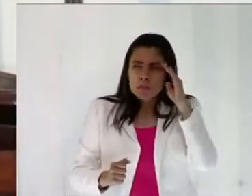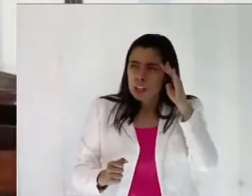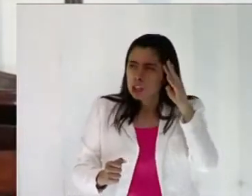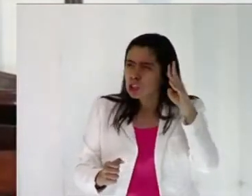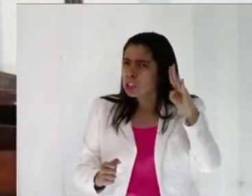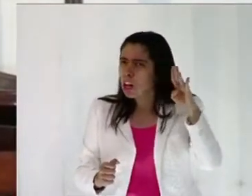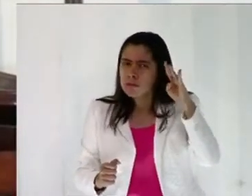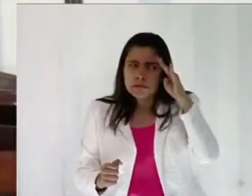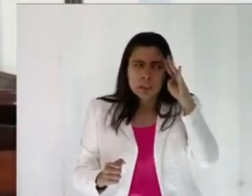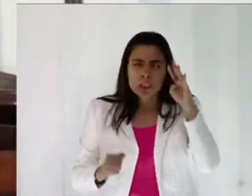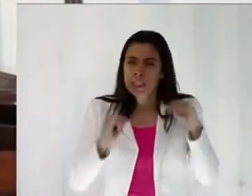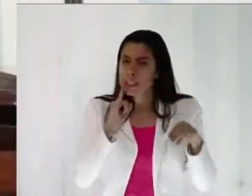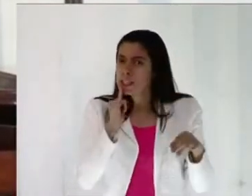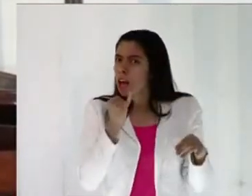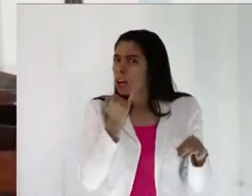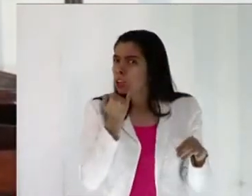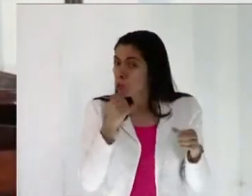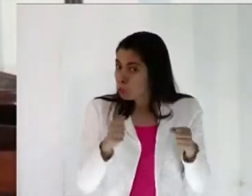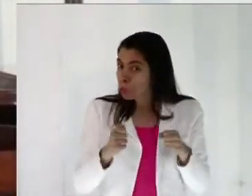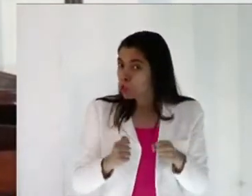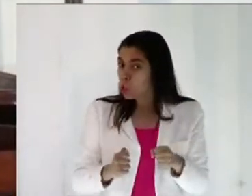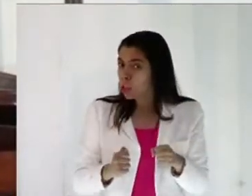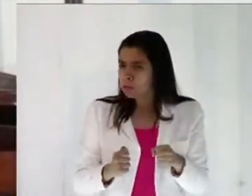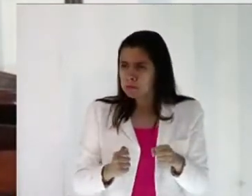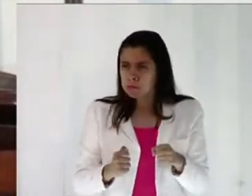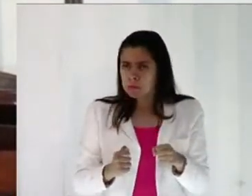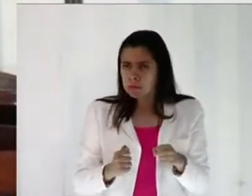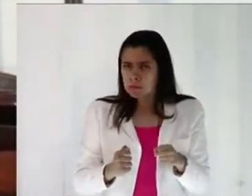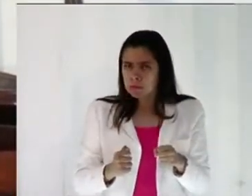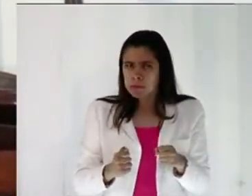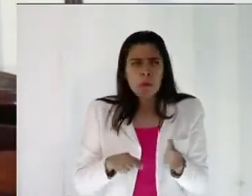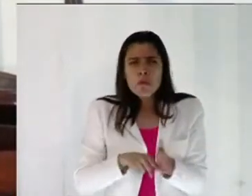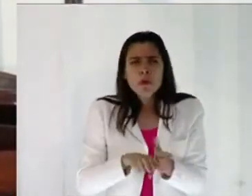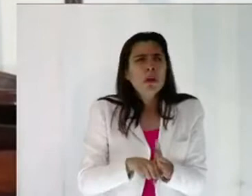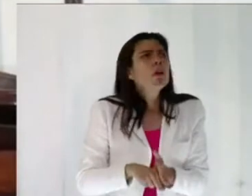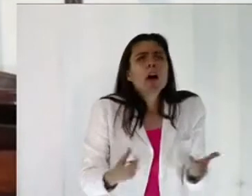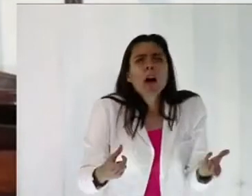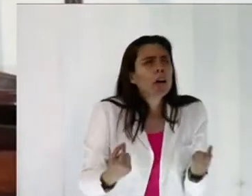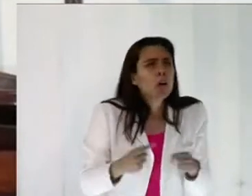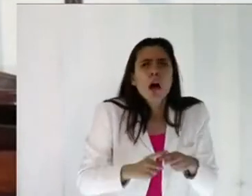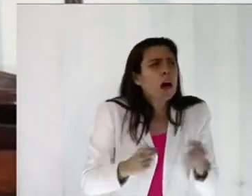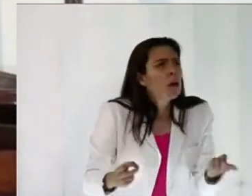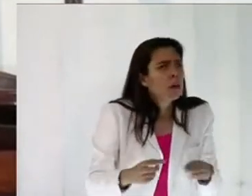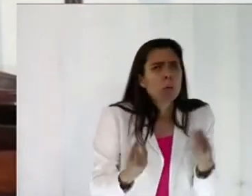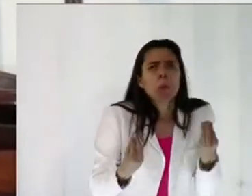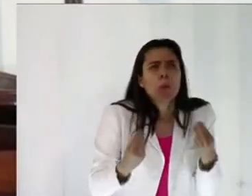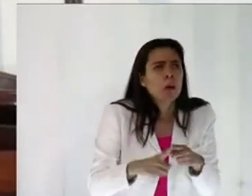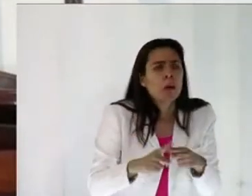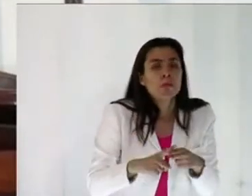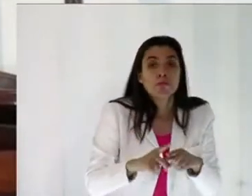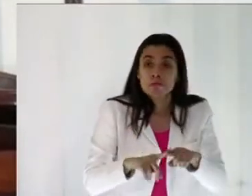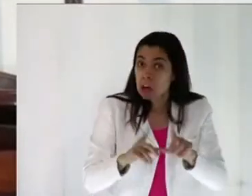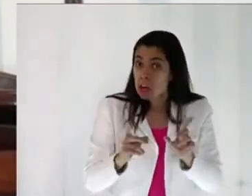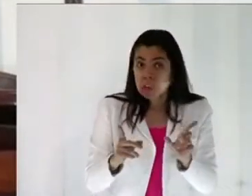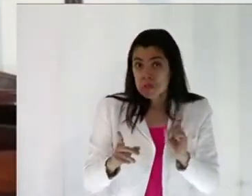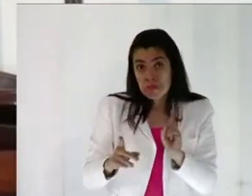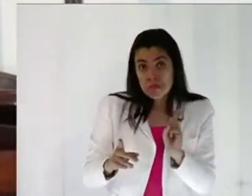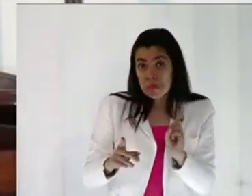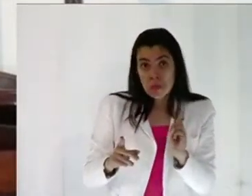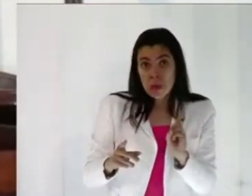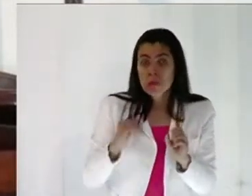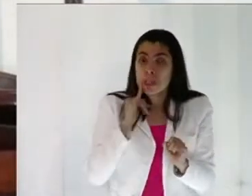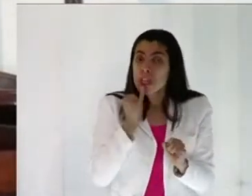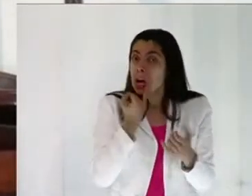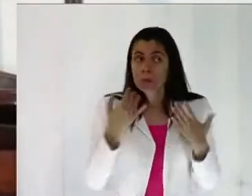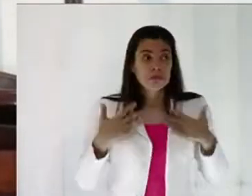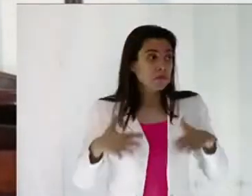alguma reação, mas Isaque não faz isso, e Deus então fala através de Abraão para Isaque: Deus proverá para si,